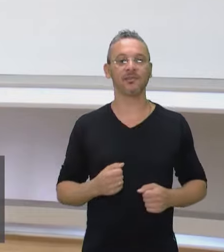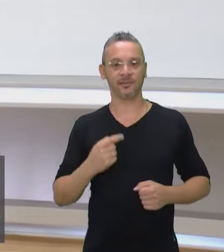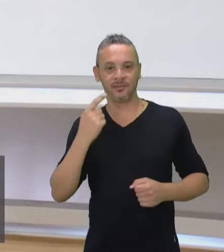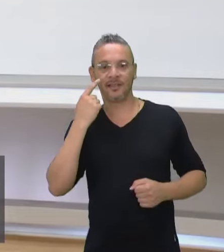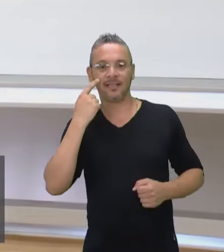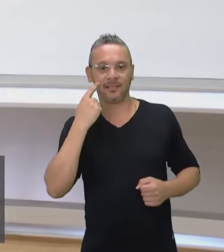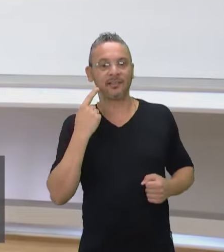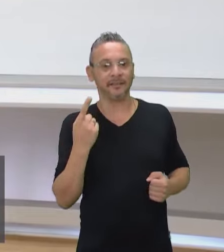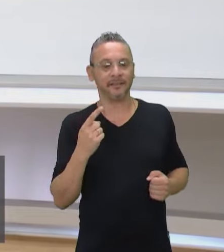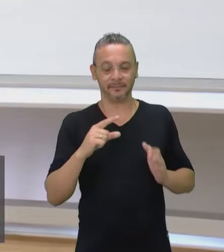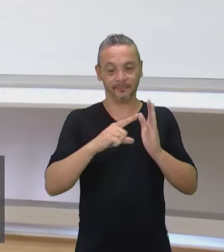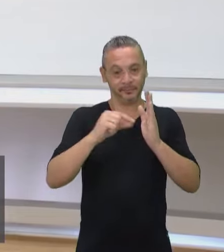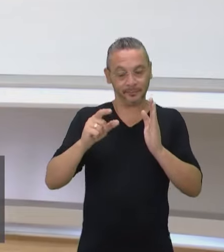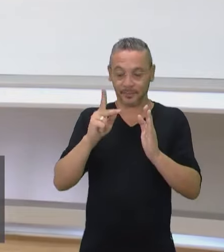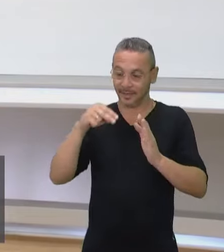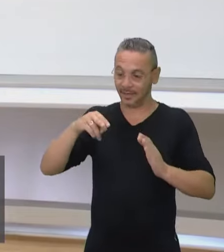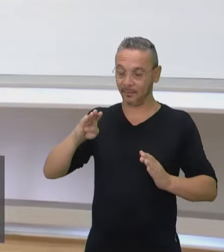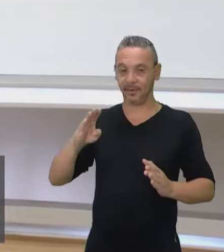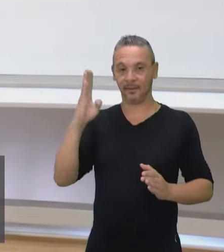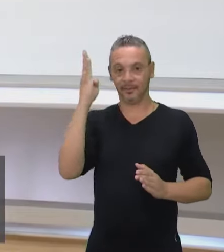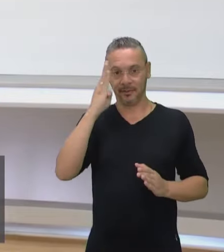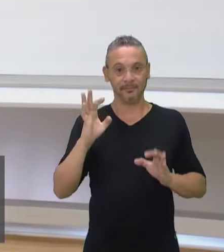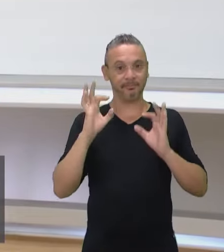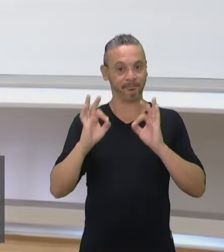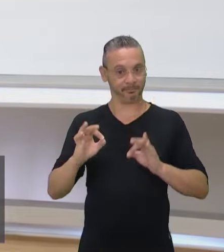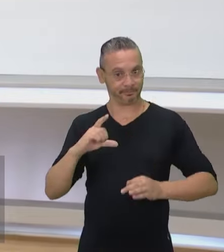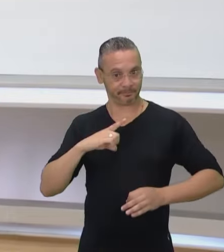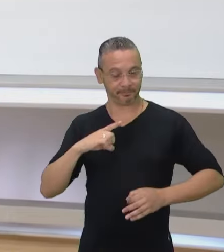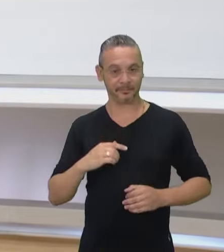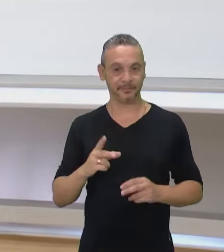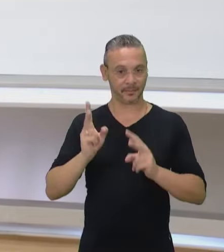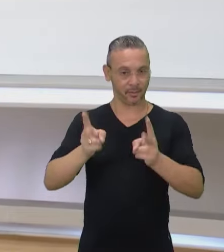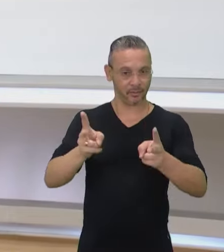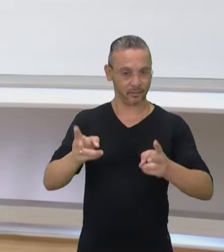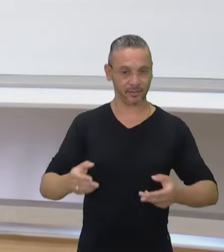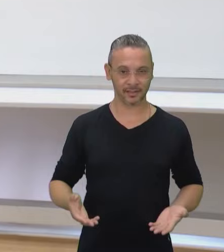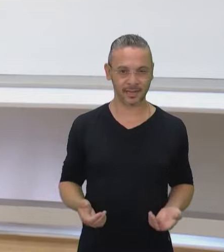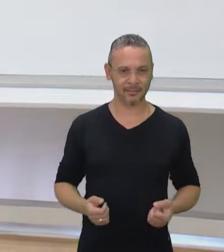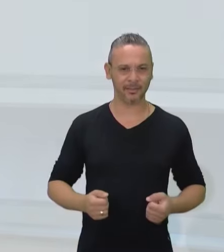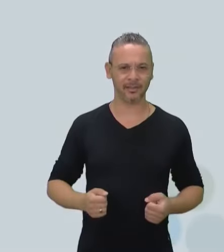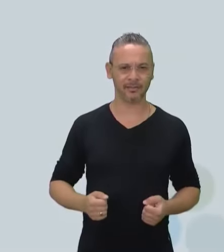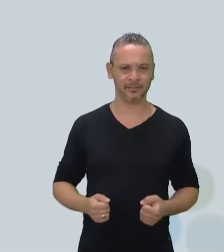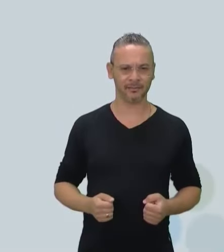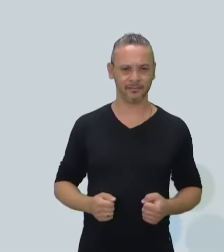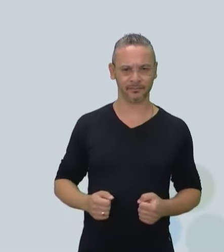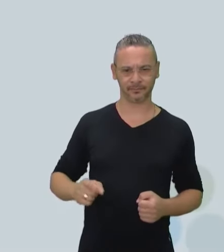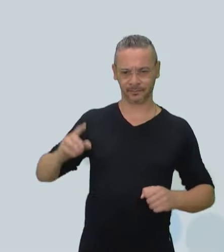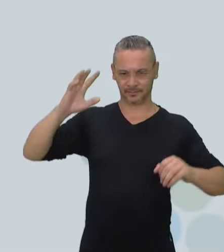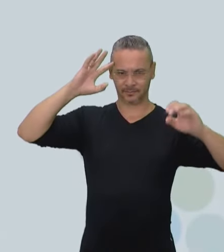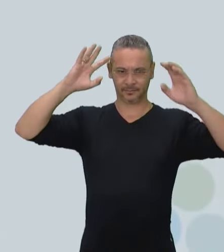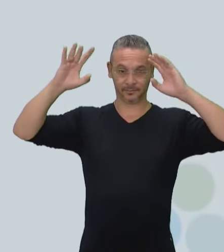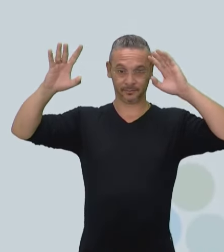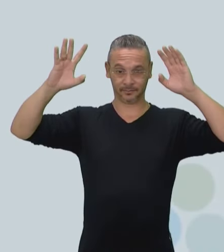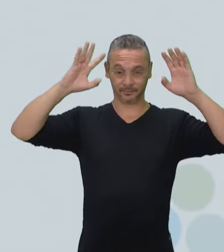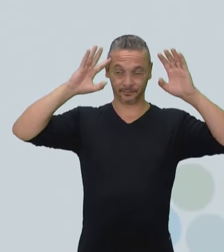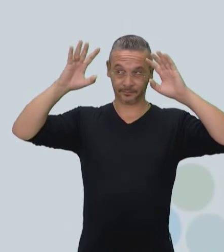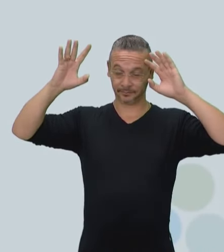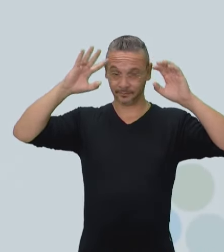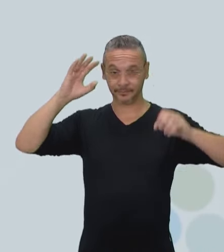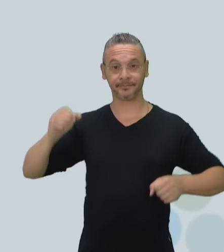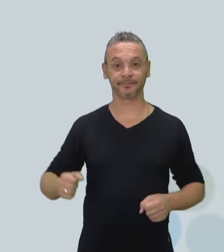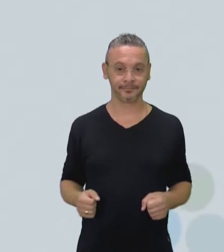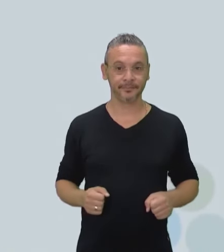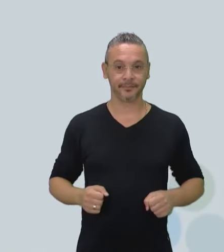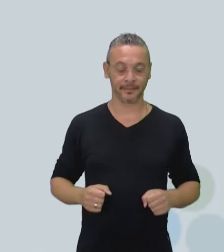costumam ser altos, tá joia? Bom, vamos lá então, continuando. E aqui tem uma reflexão, né? É provável que a mudança